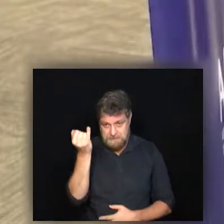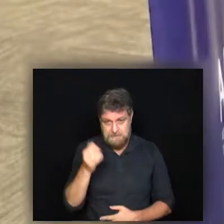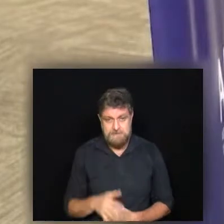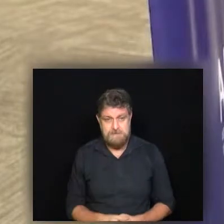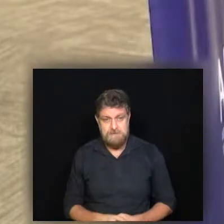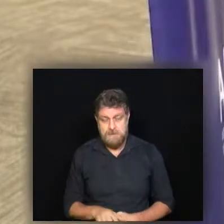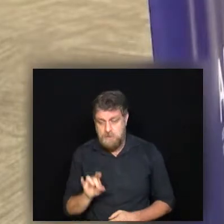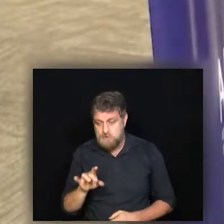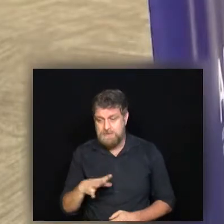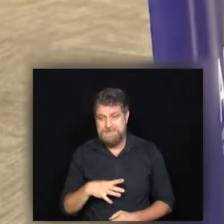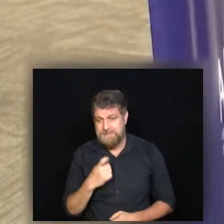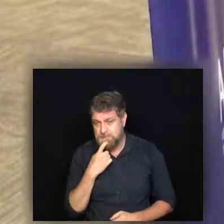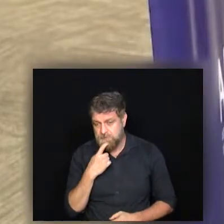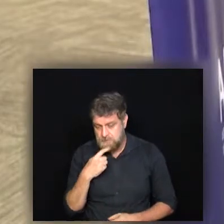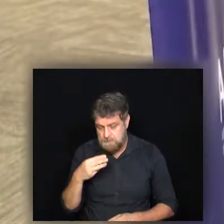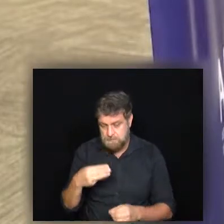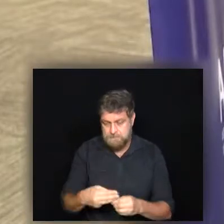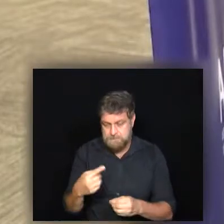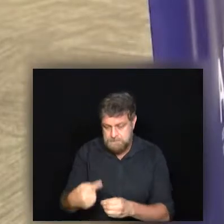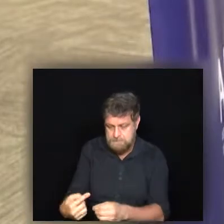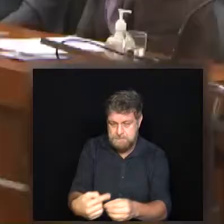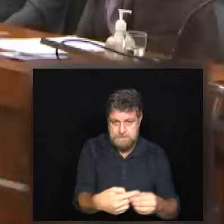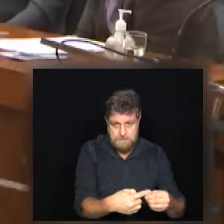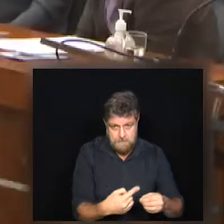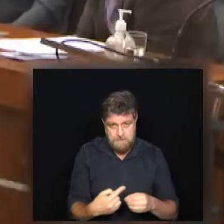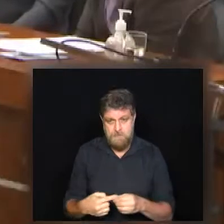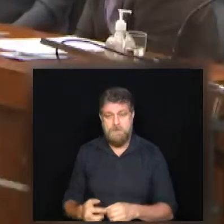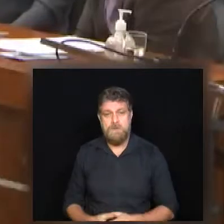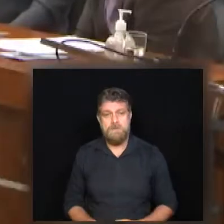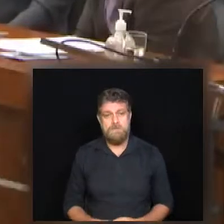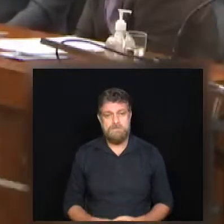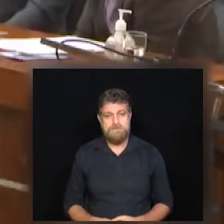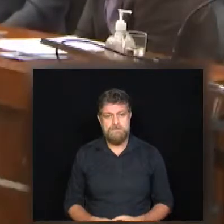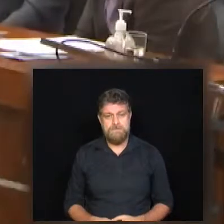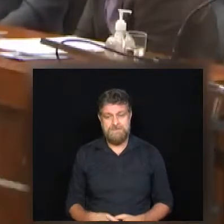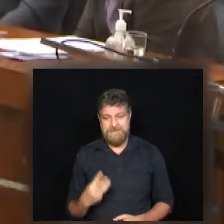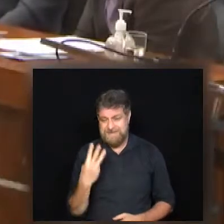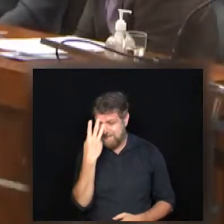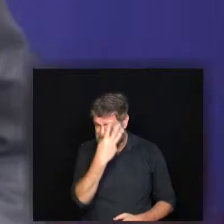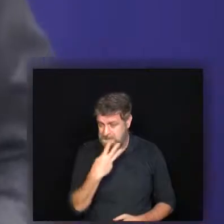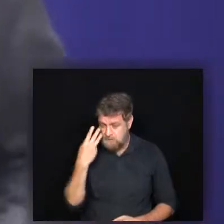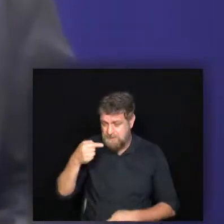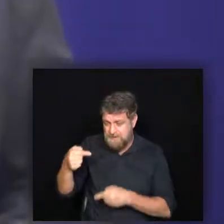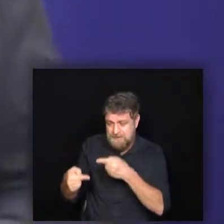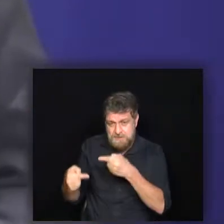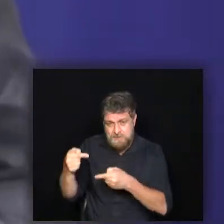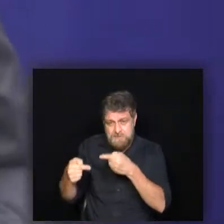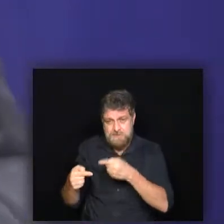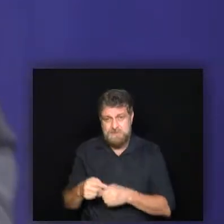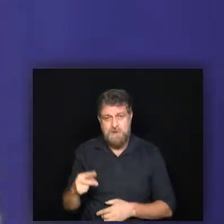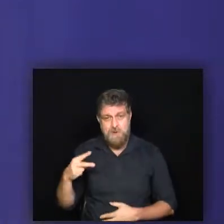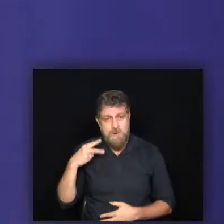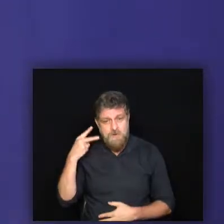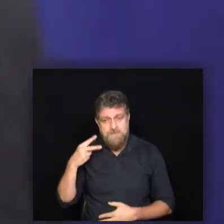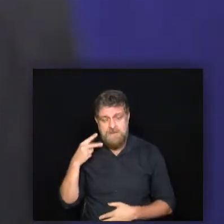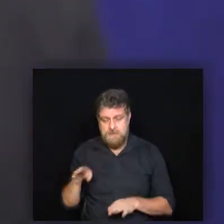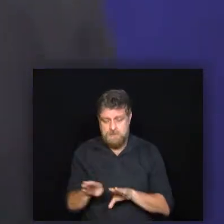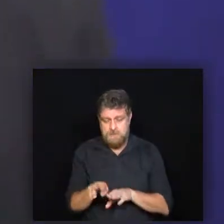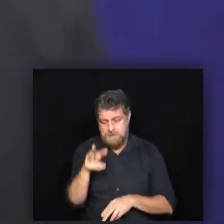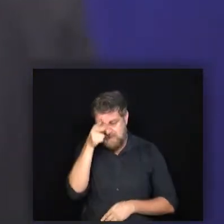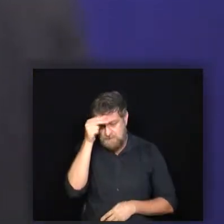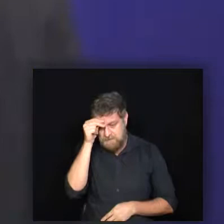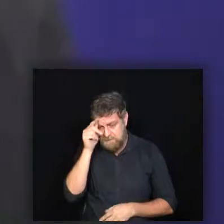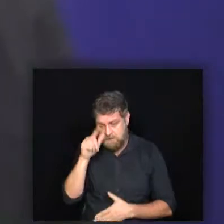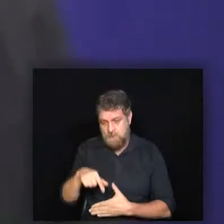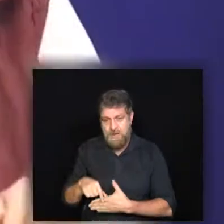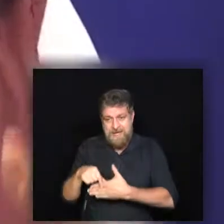não só para a cidade de Campinas, mas para toda a região metropolitana. Em mais de 3 horas de discussão, vereadores, prefeitos e